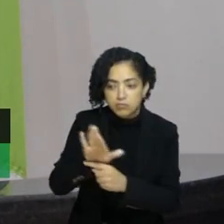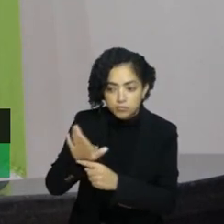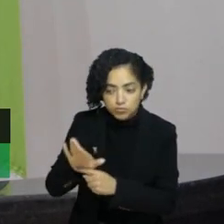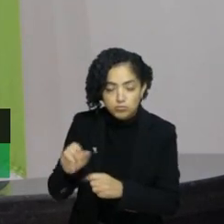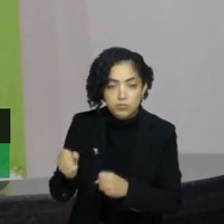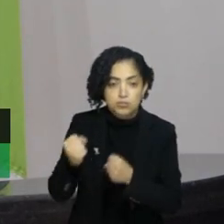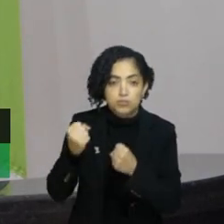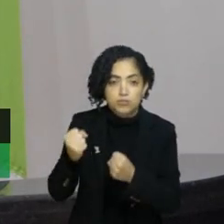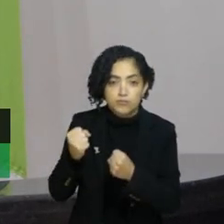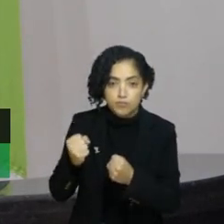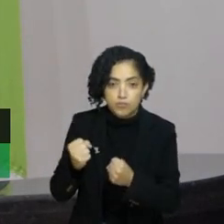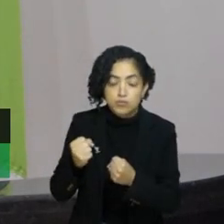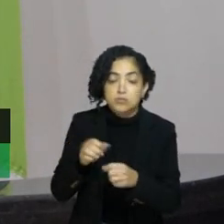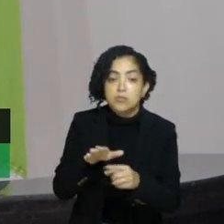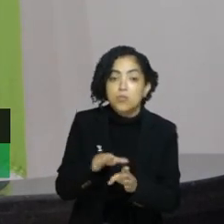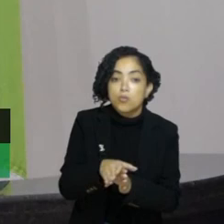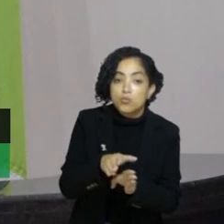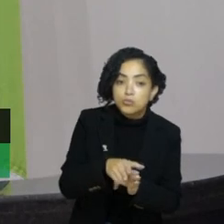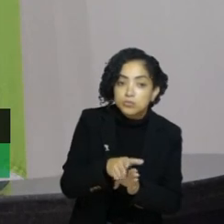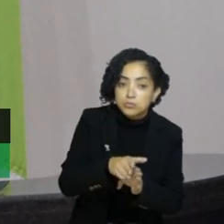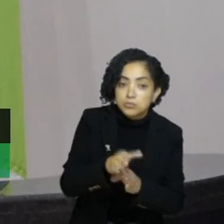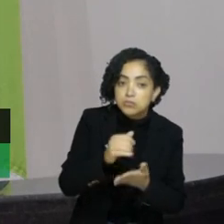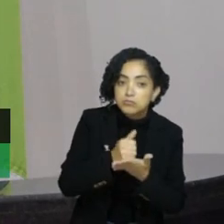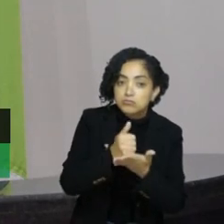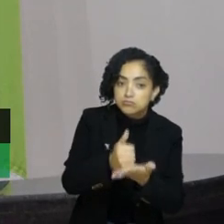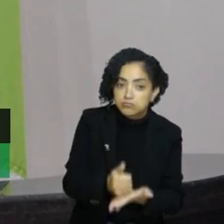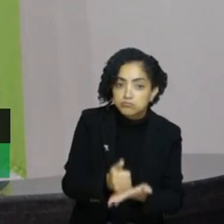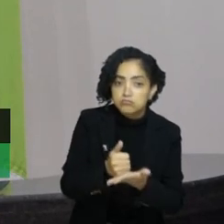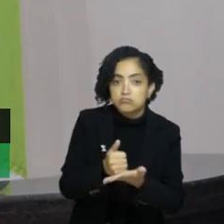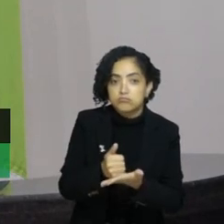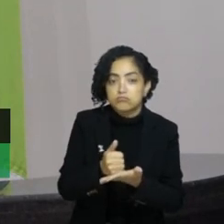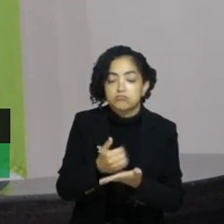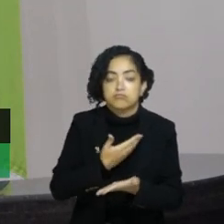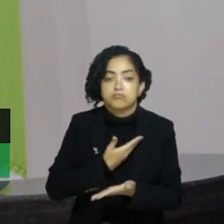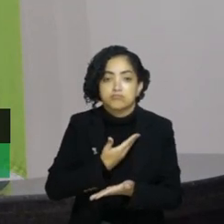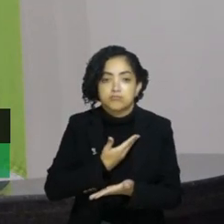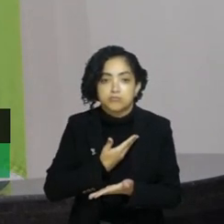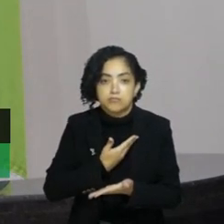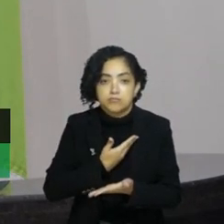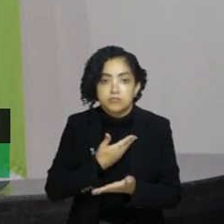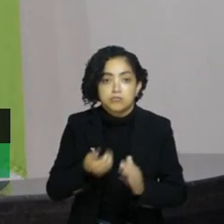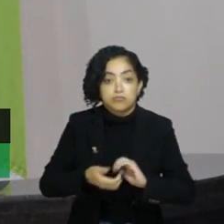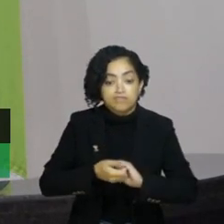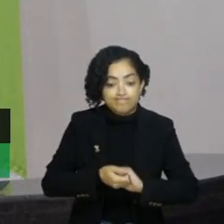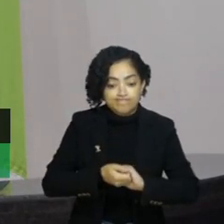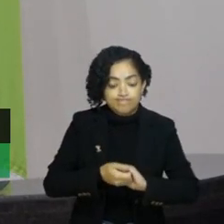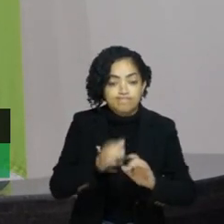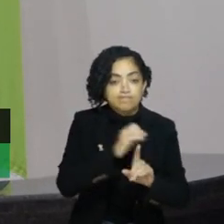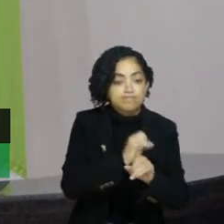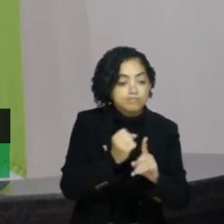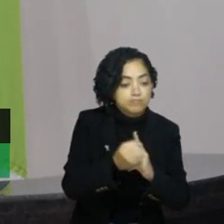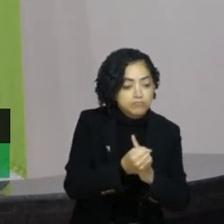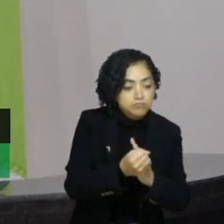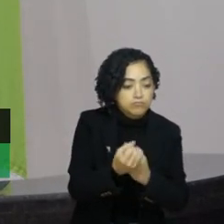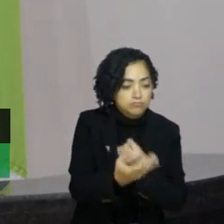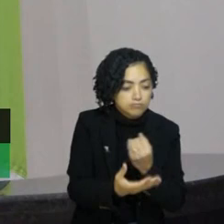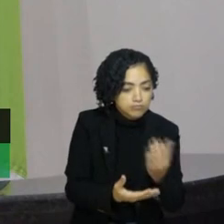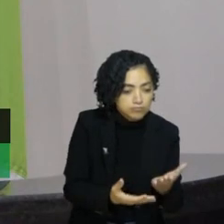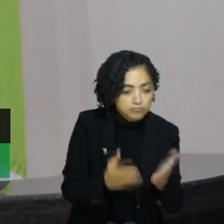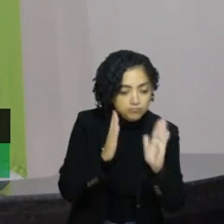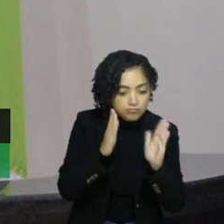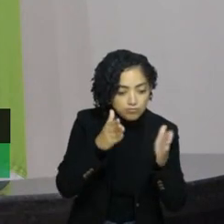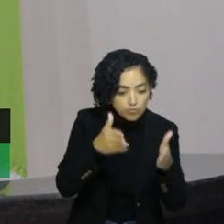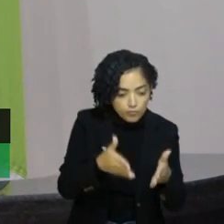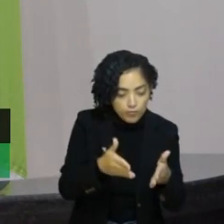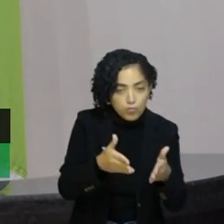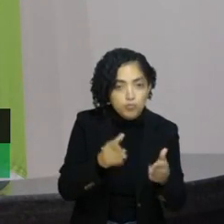até mesmo orientando, amparando os nossos amigos da sociedade civil a dirigir as doações com mais foco, de acordo